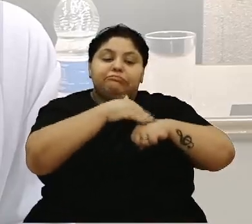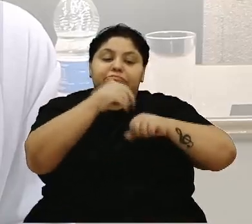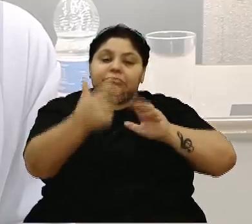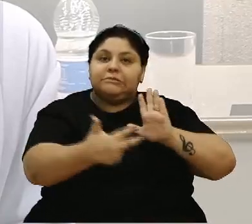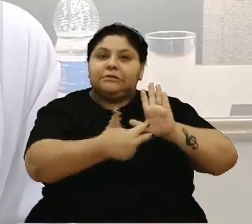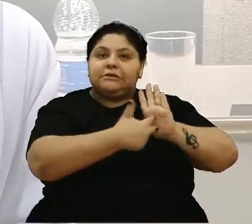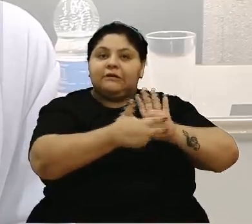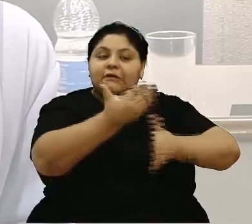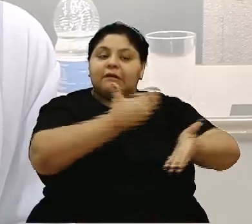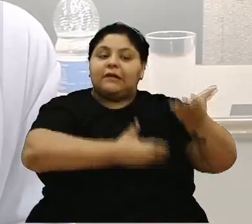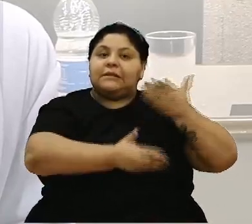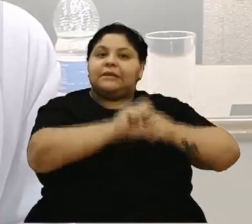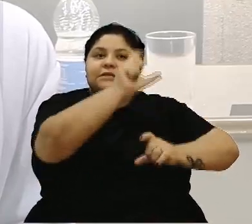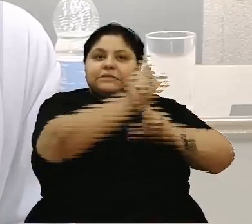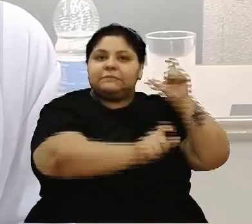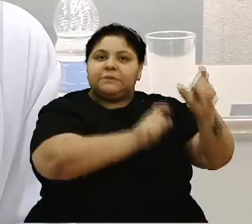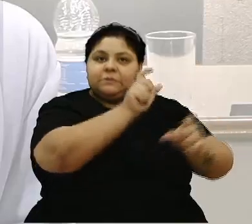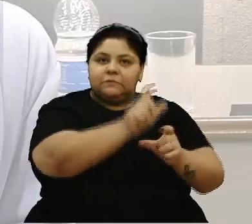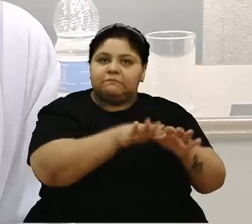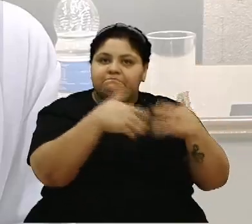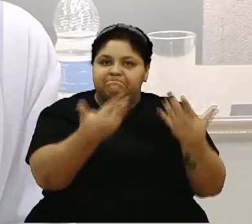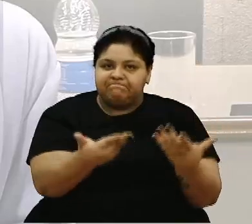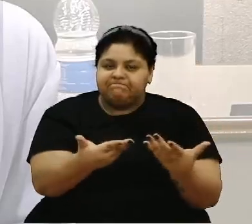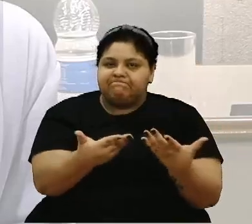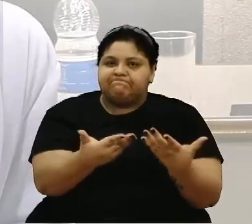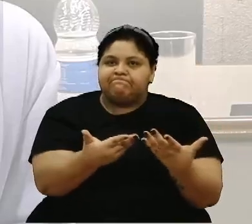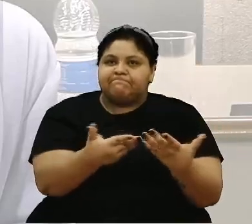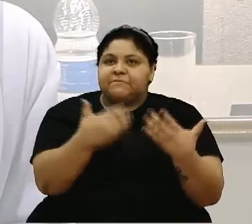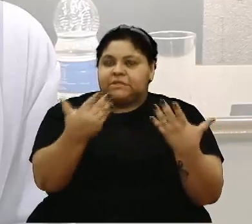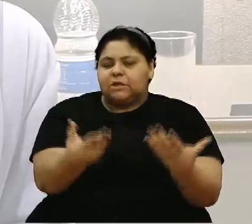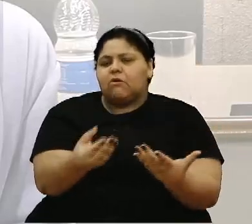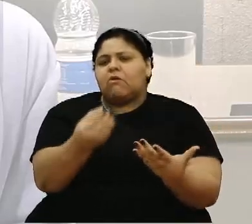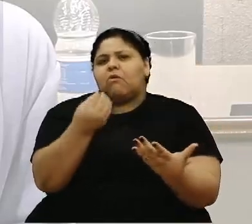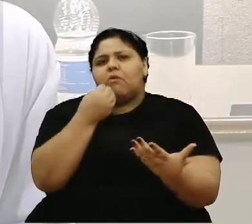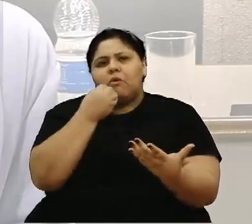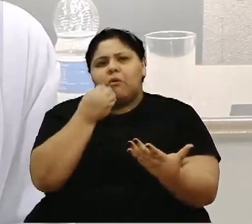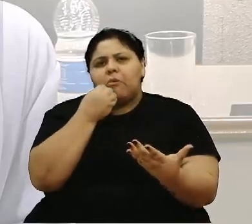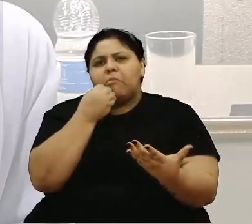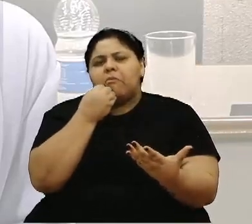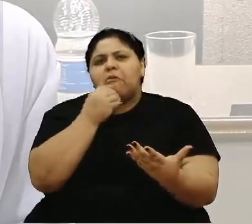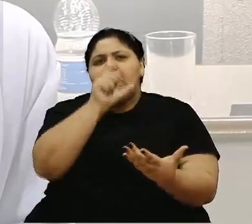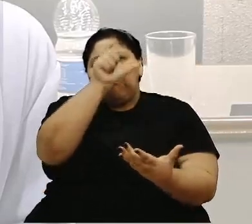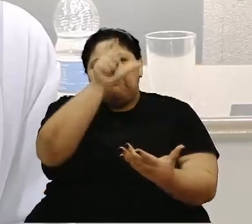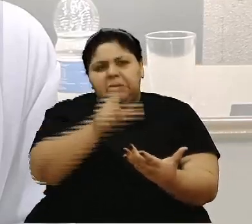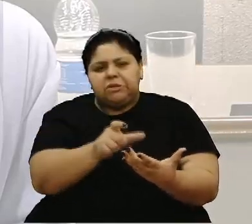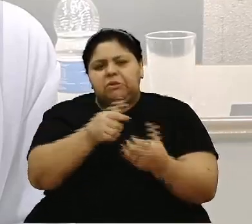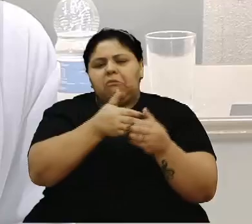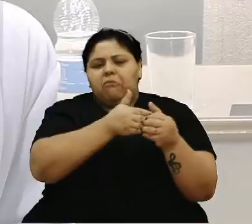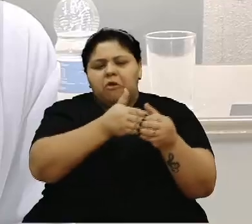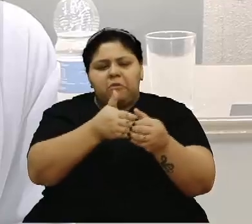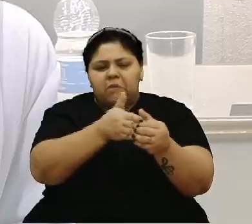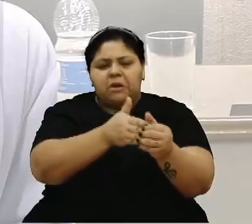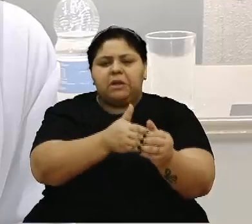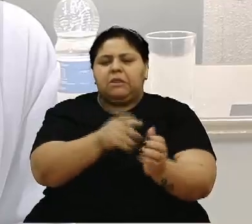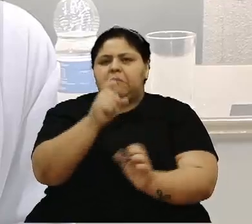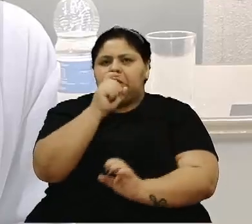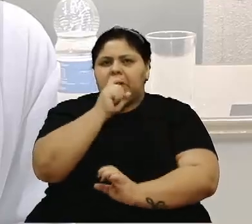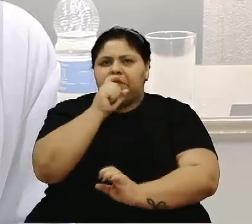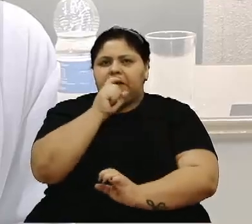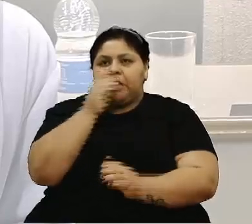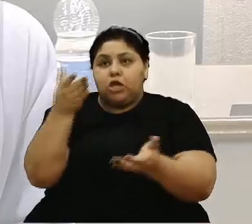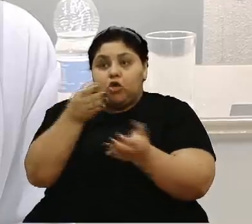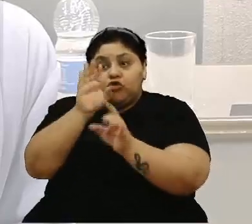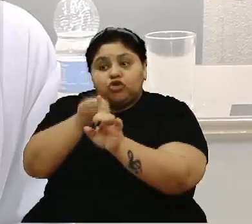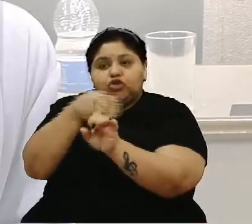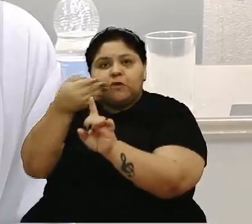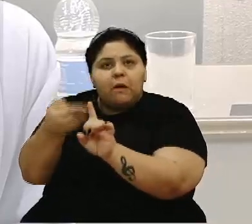que atende as pessoas. Então, com certeza, ele foi bem criado, foi bem orientado pelo pai. E essa homenagem